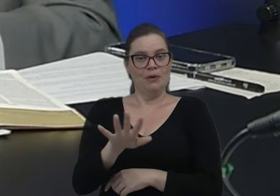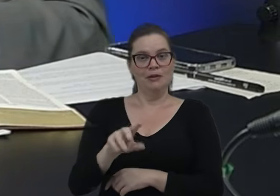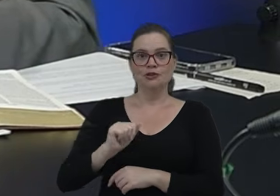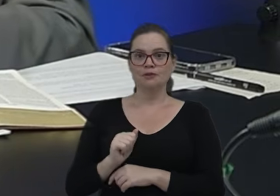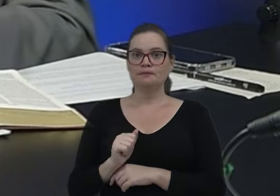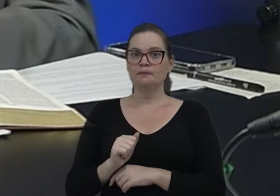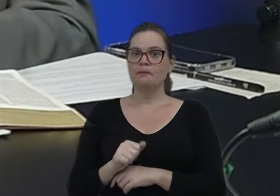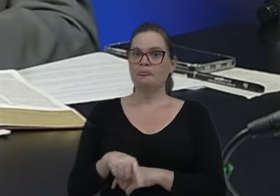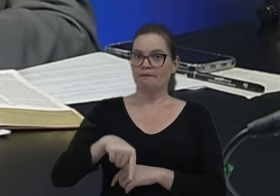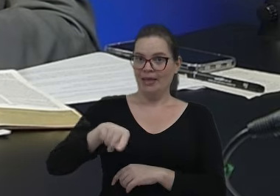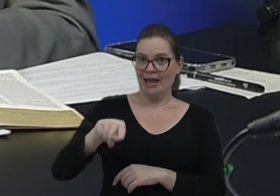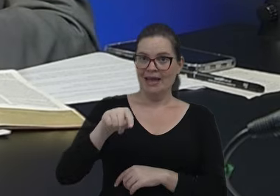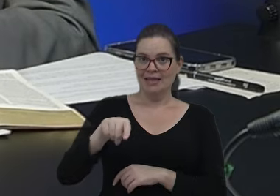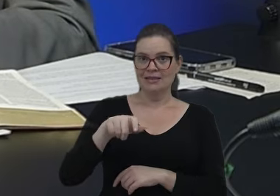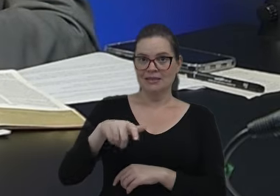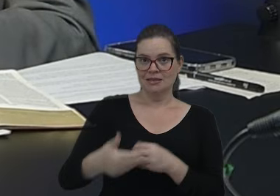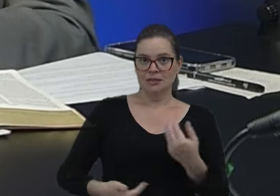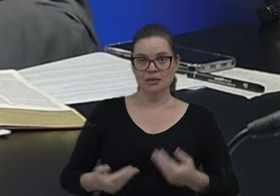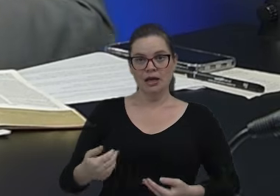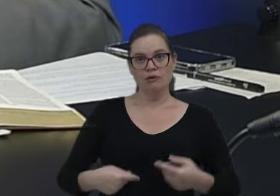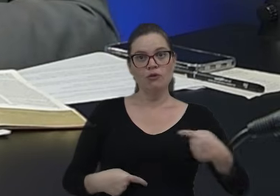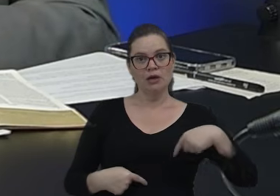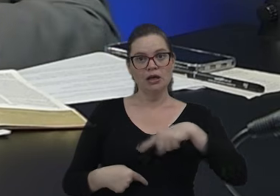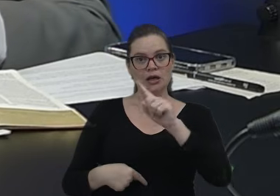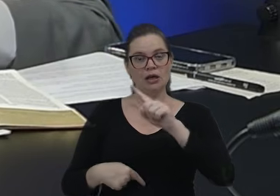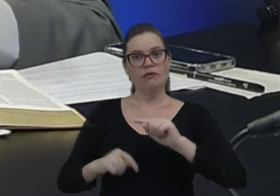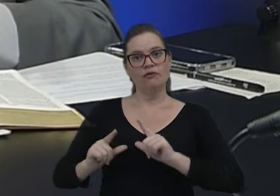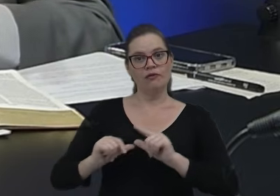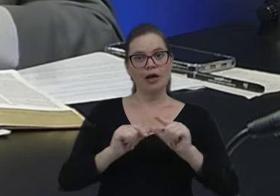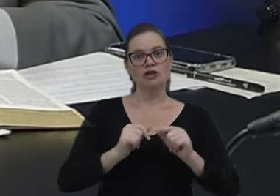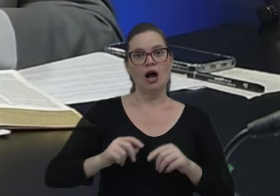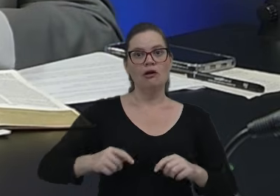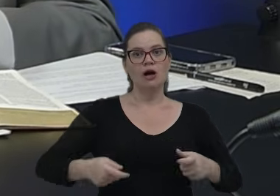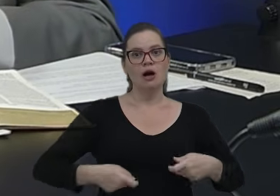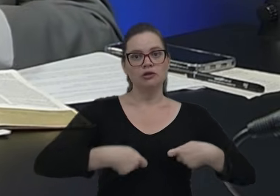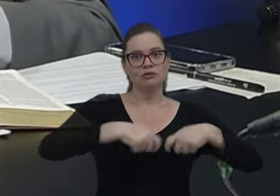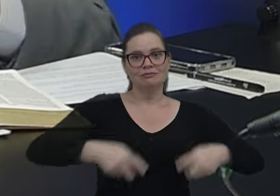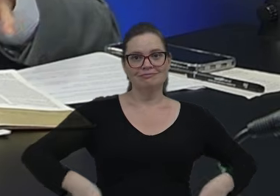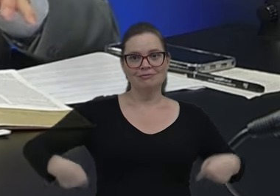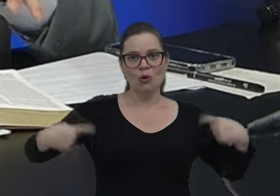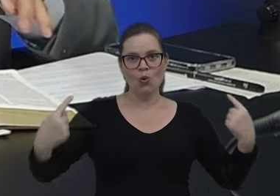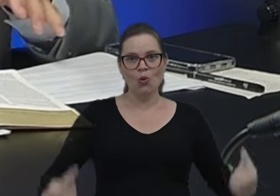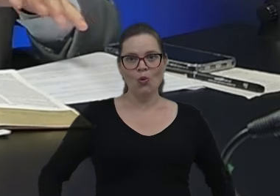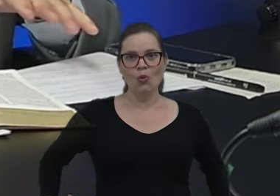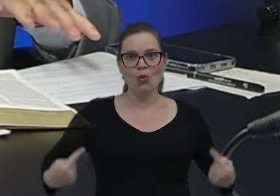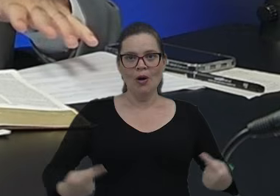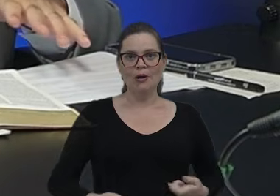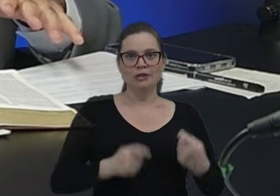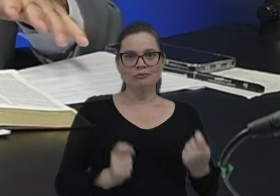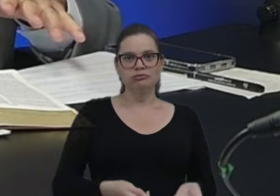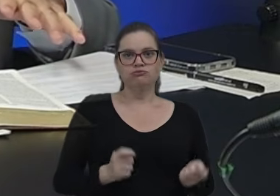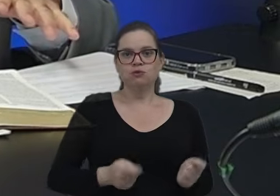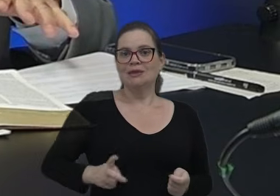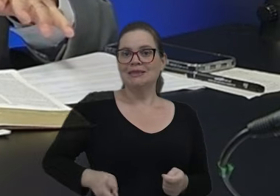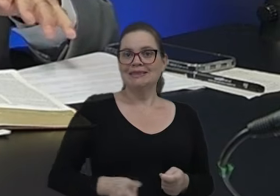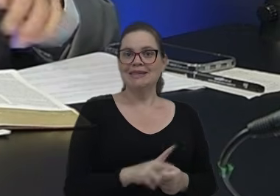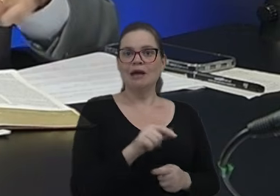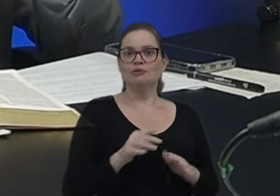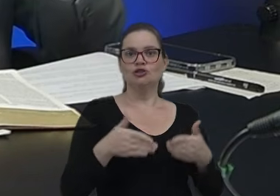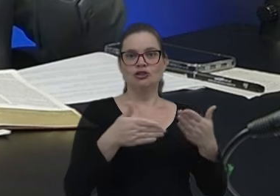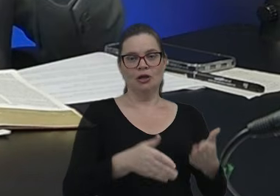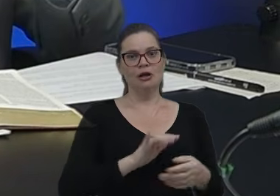Jerusalém com as escrituras. Então, mostra que ele tinha tido uma